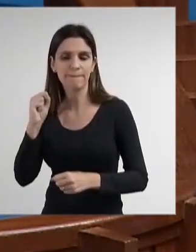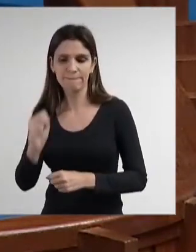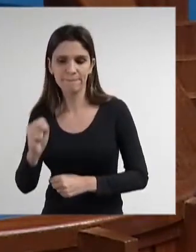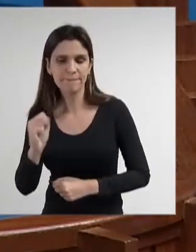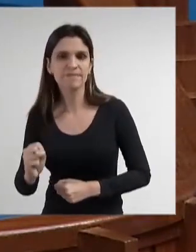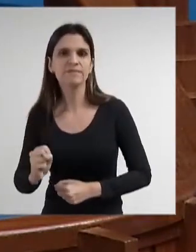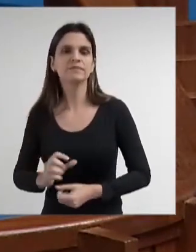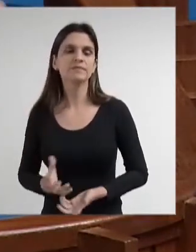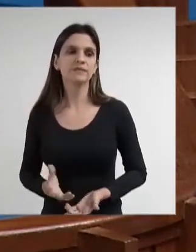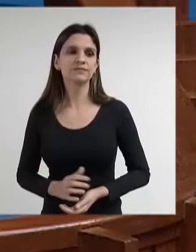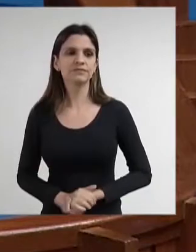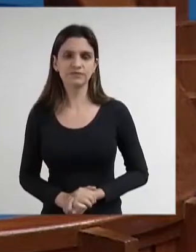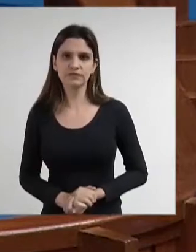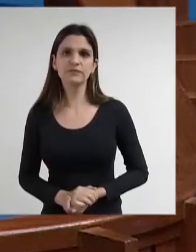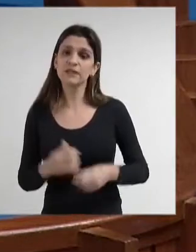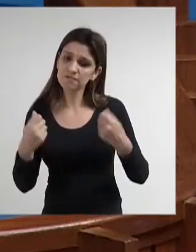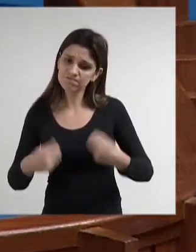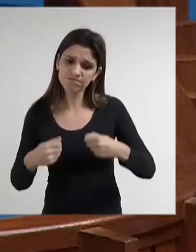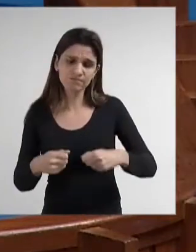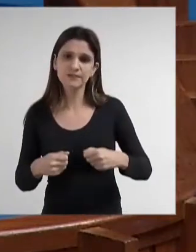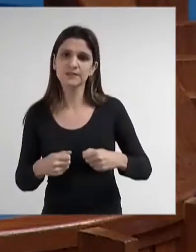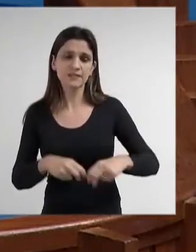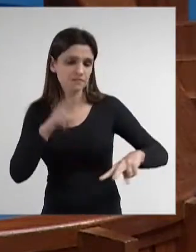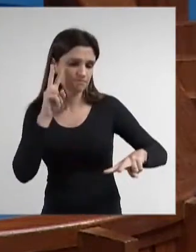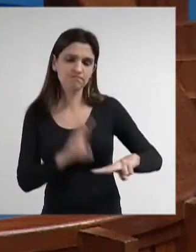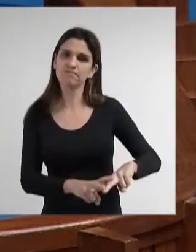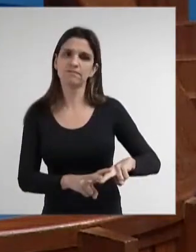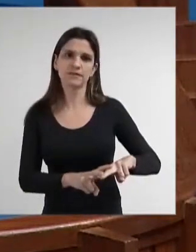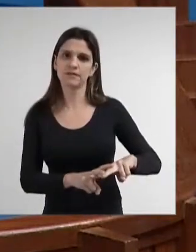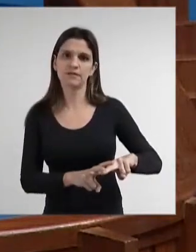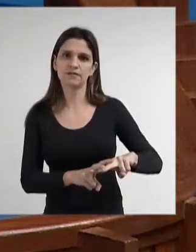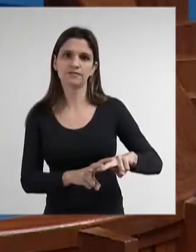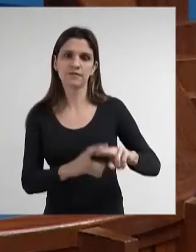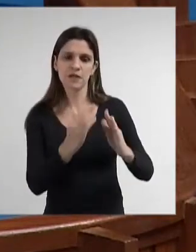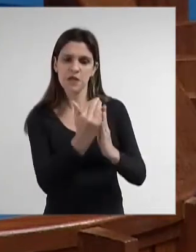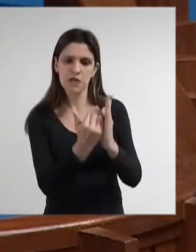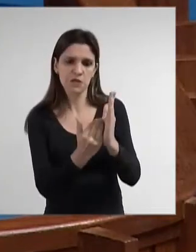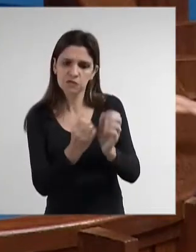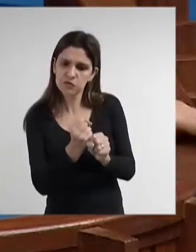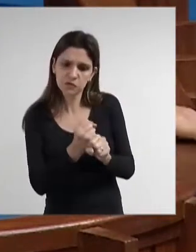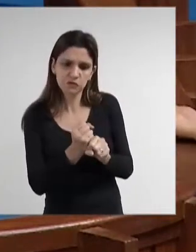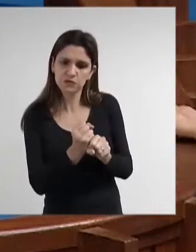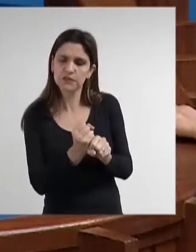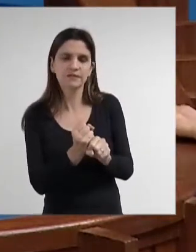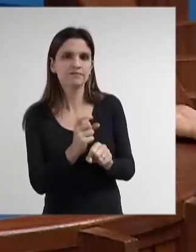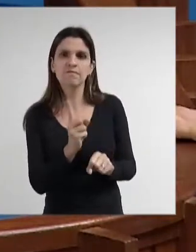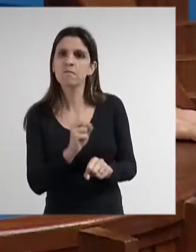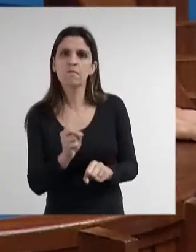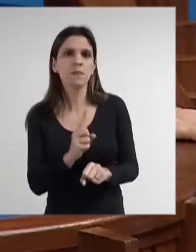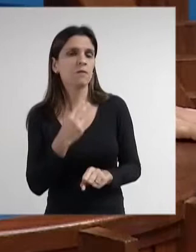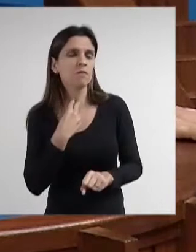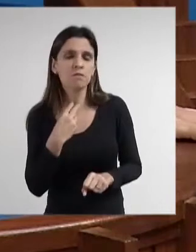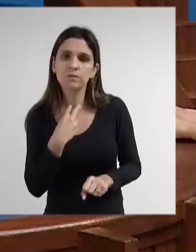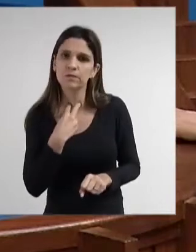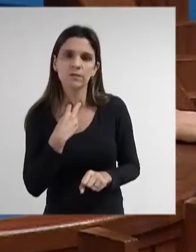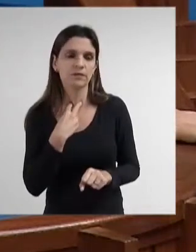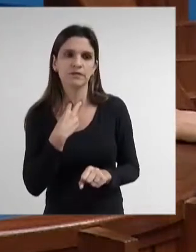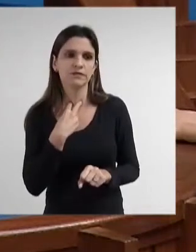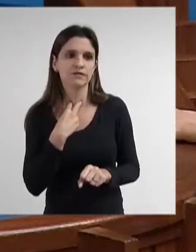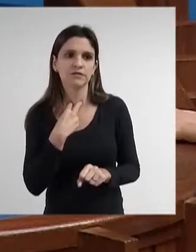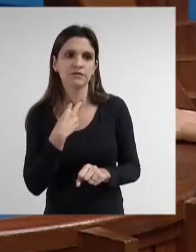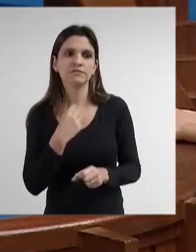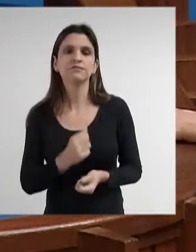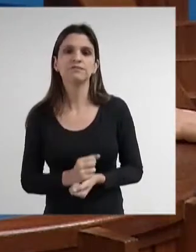bem duradouro em regime fechado, sem a progressão da pena, para que nós possamos dar às mulheres sul-mato-grossenses, às